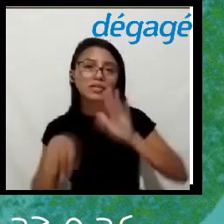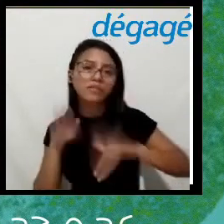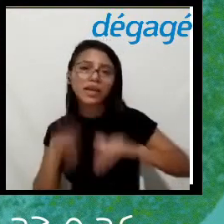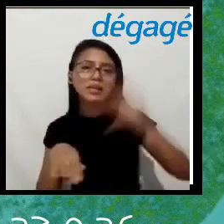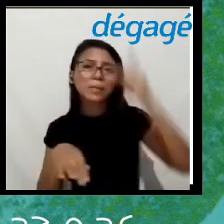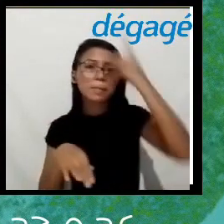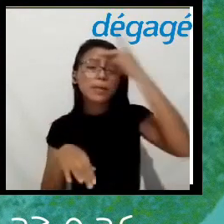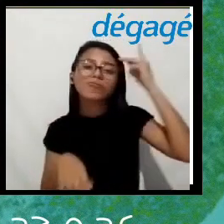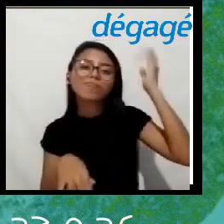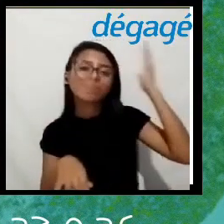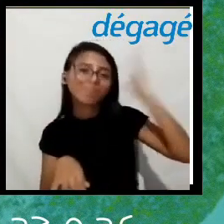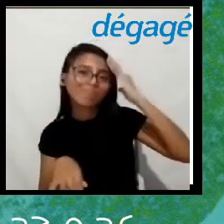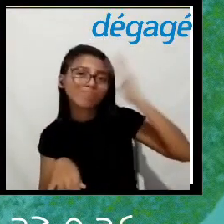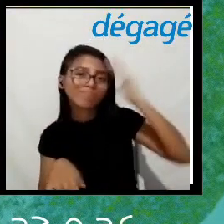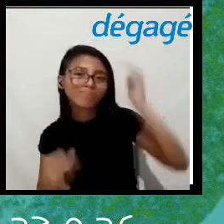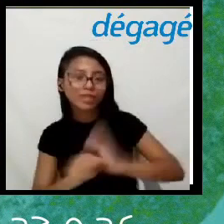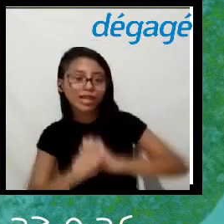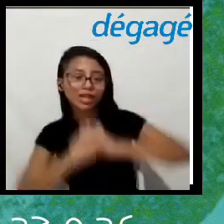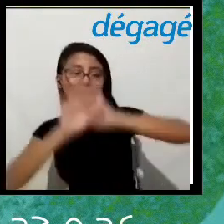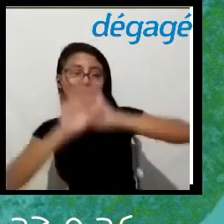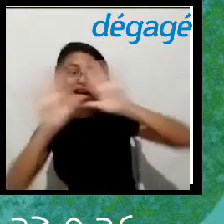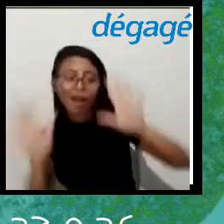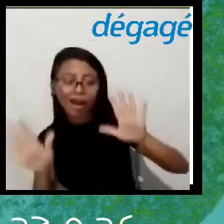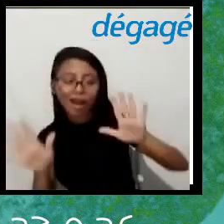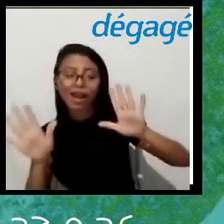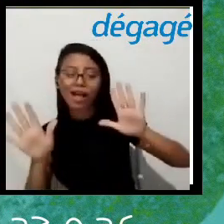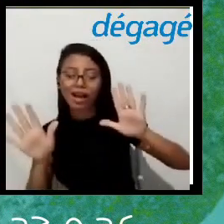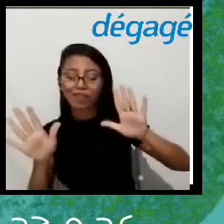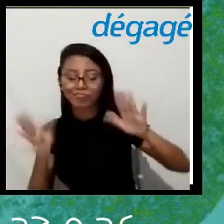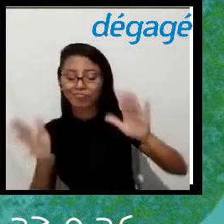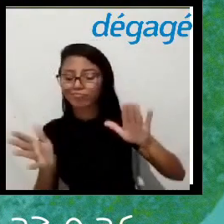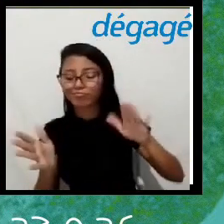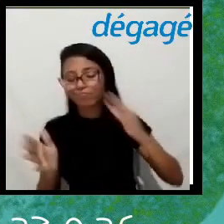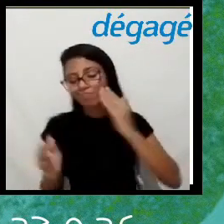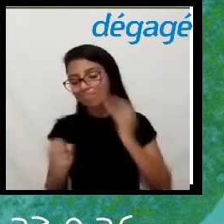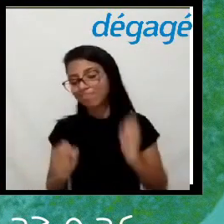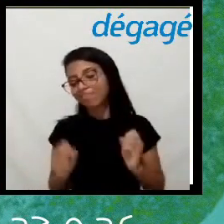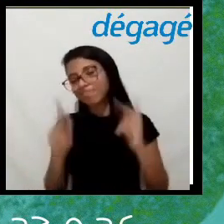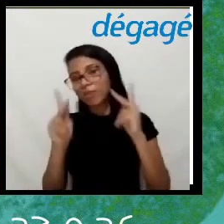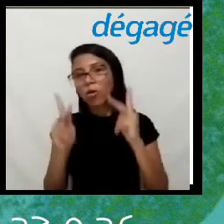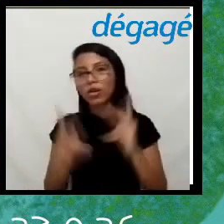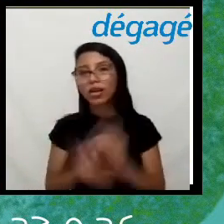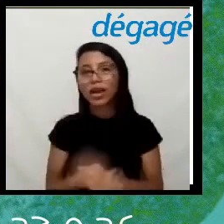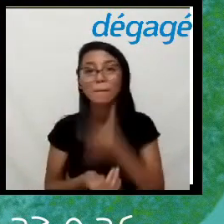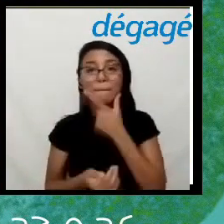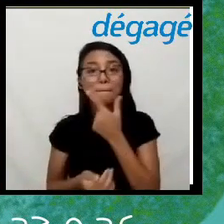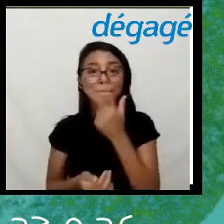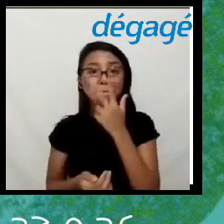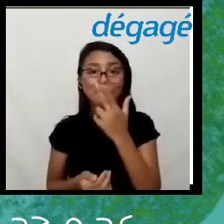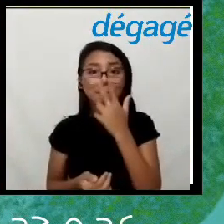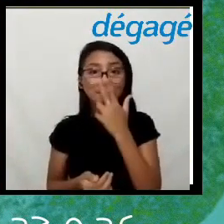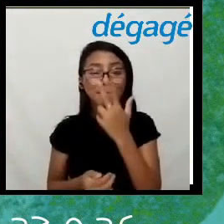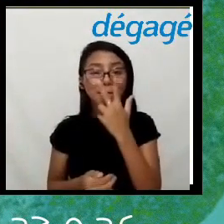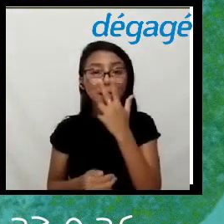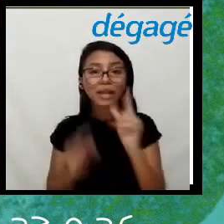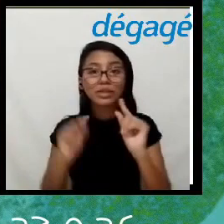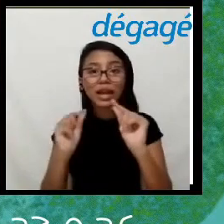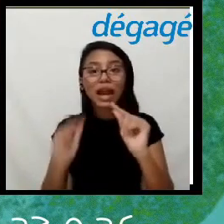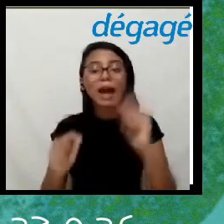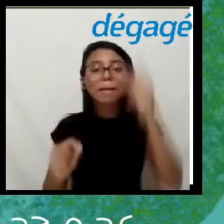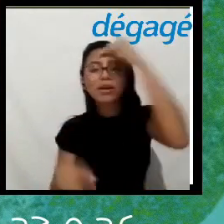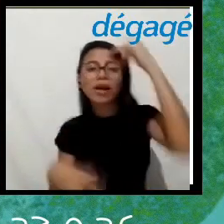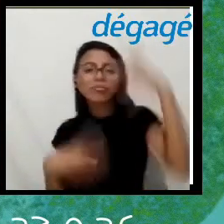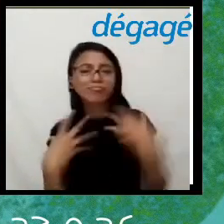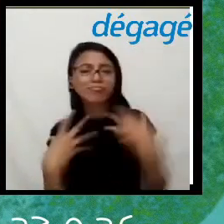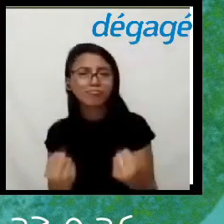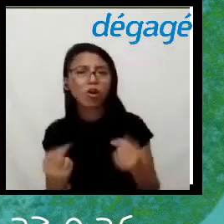também ia percebendo que nós estávamos ampliando a rede de afetos para qualquer pessoa que também frequentasse o campus, né?